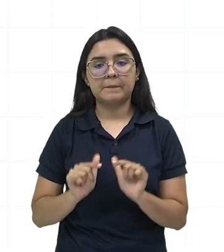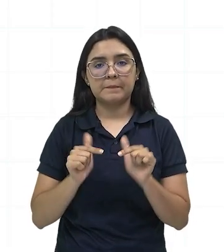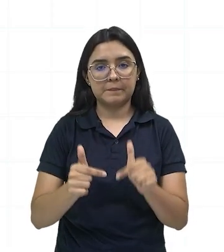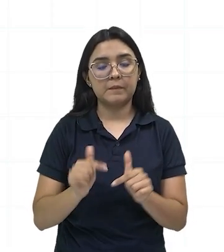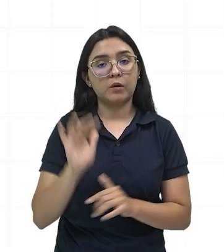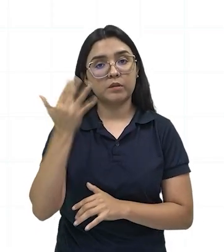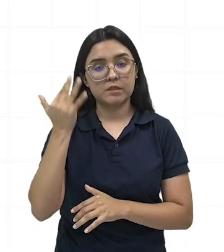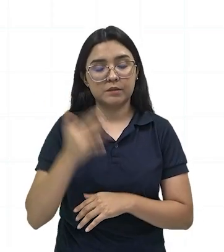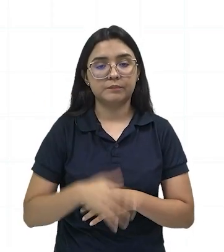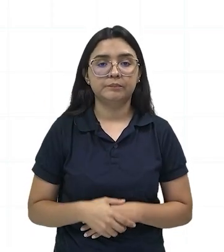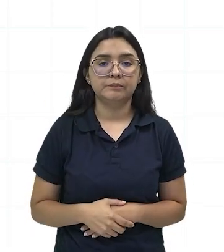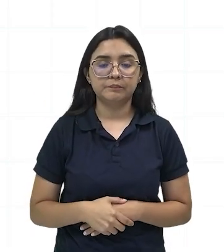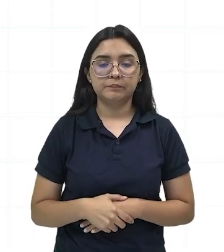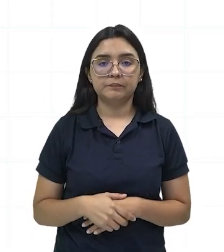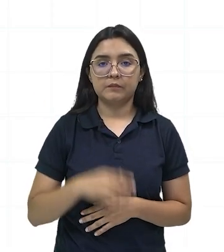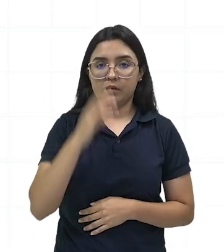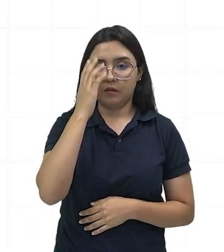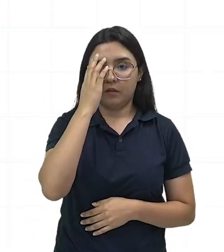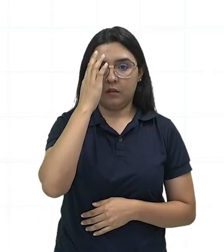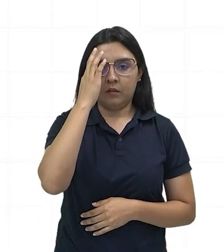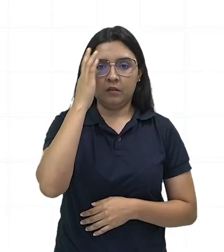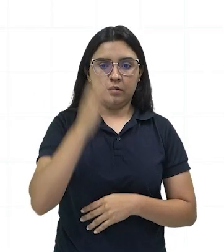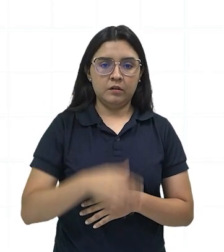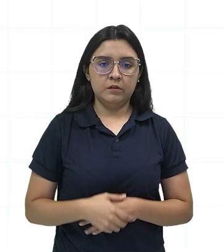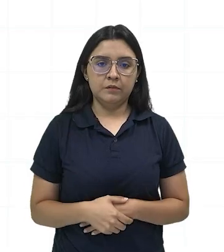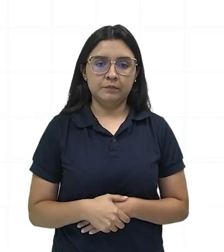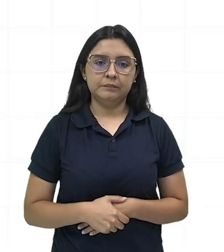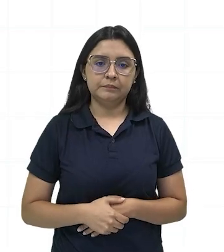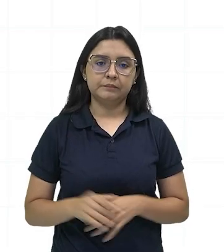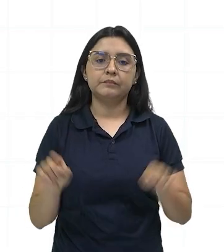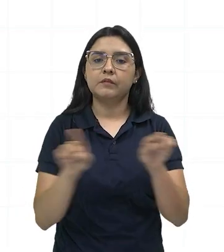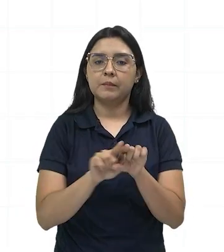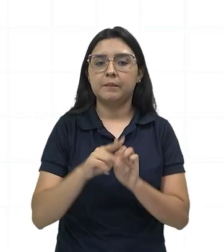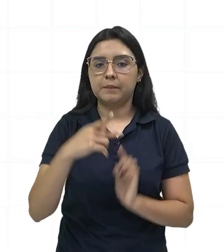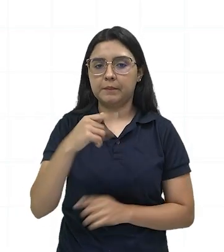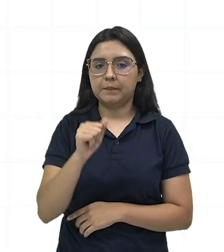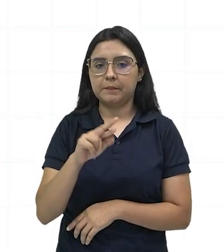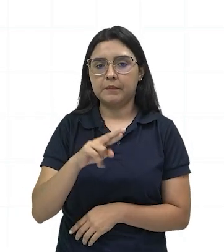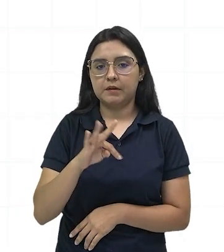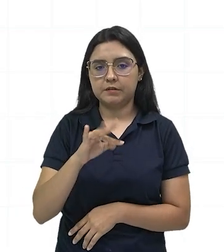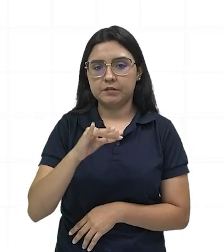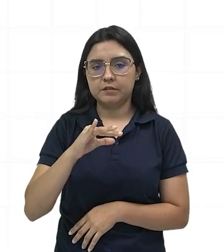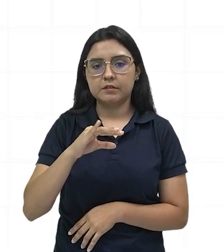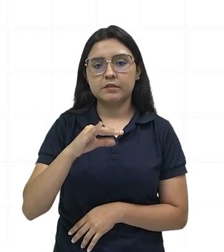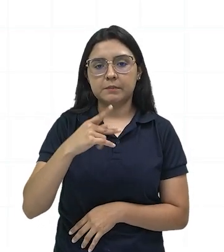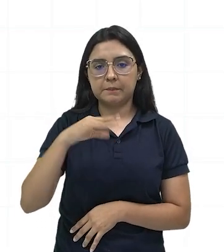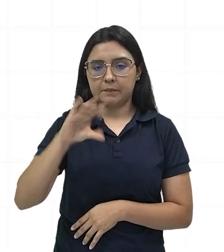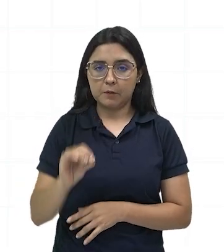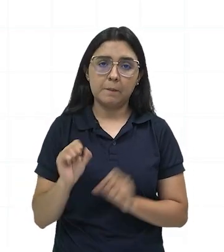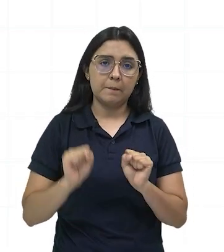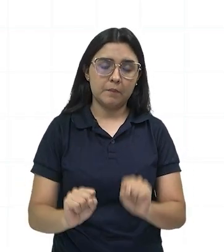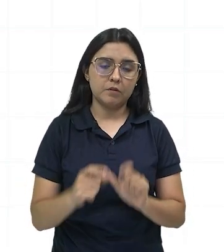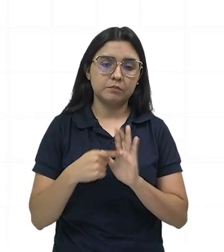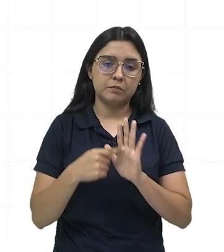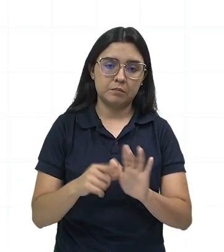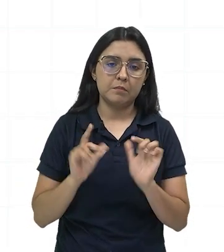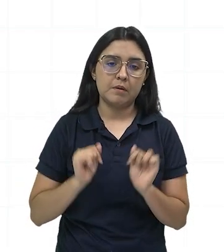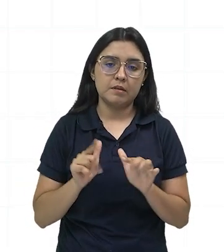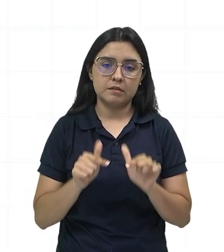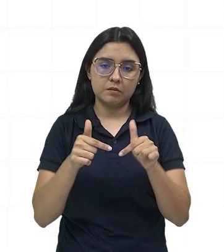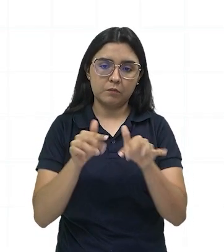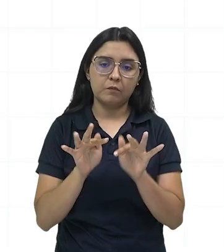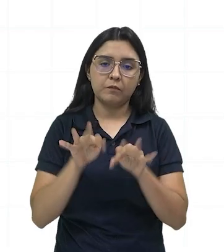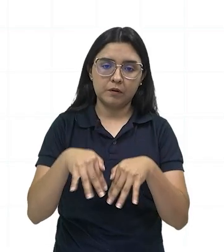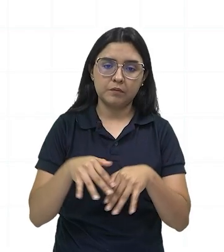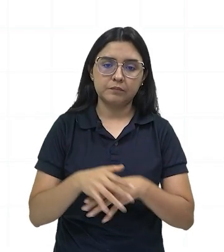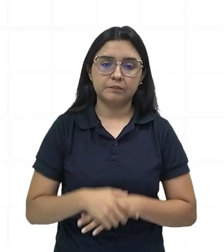andamento, uma ação que está acontecendo. Temos também o particípio, pode indicar uma ação concluída ou um estado